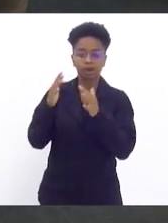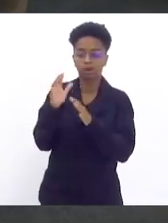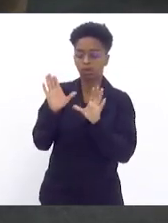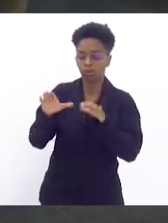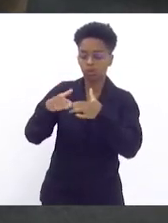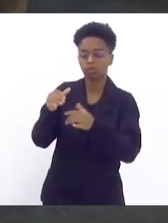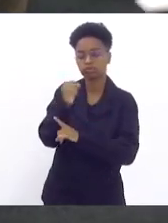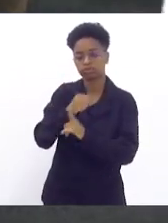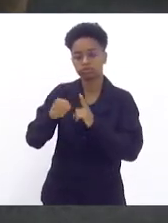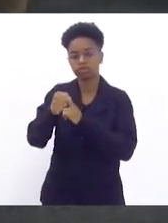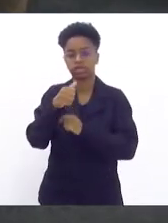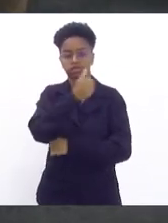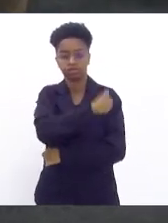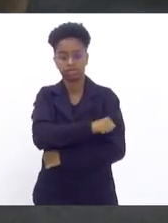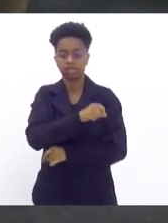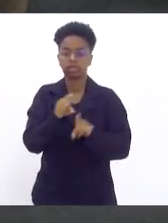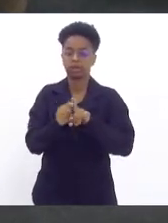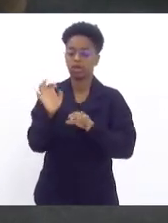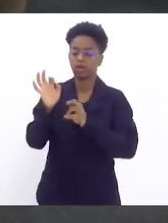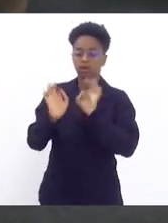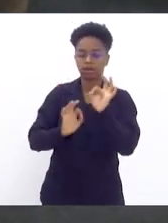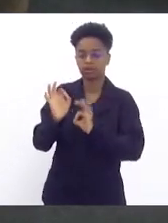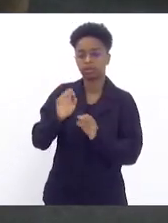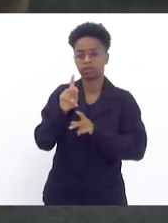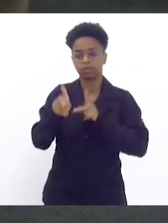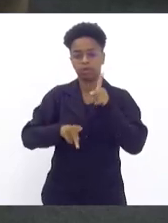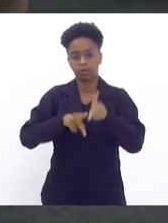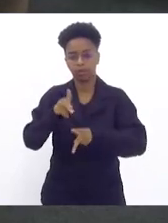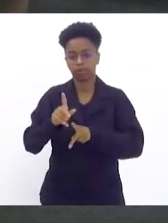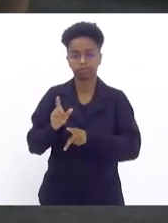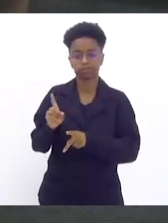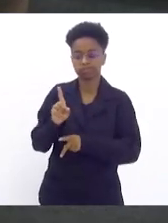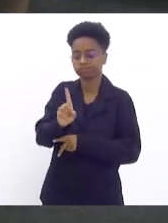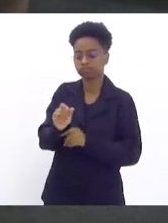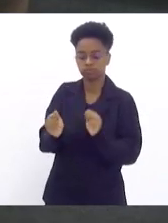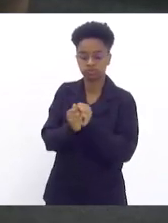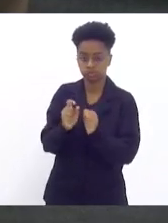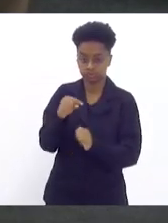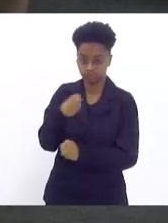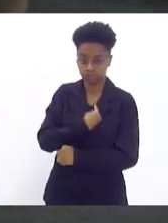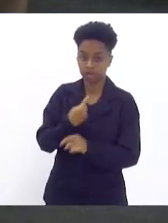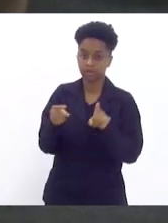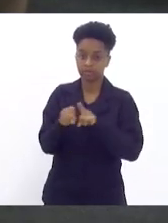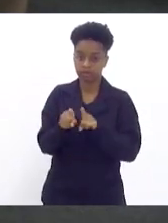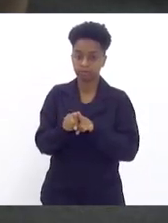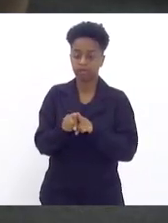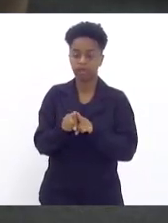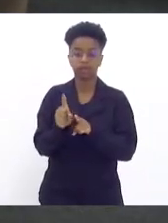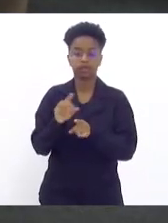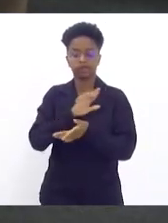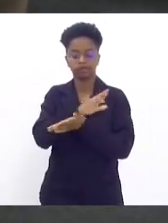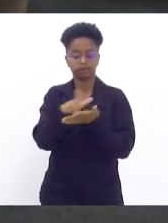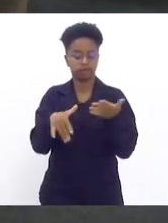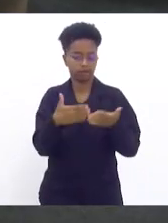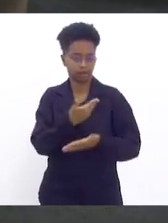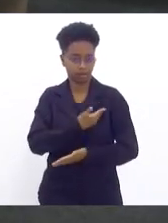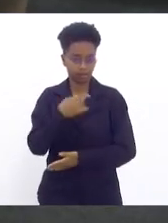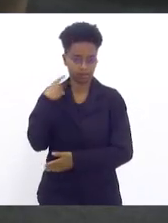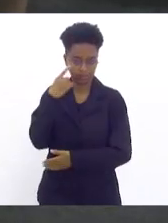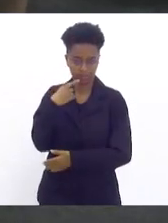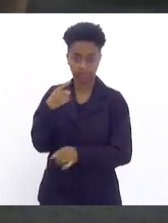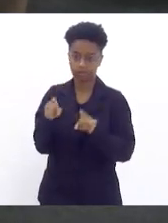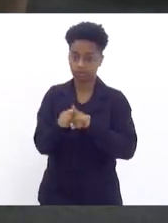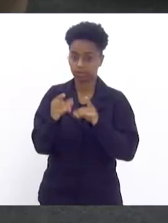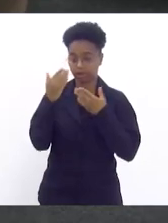organizações sociais populares que tiveram a presentes assim como os nobres colegas e agradecer